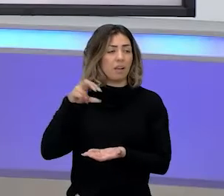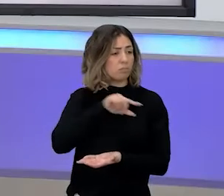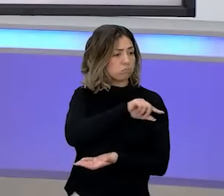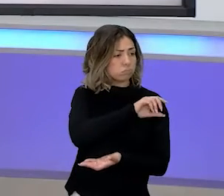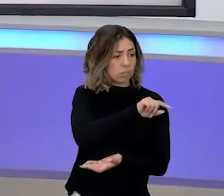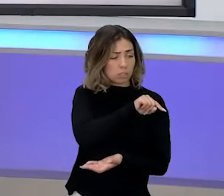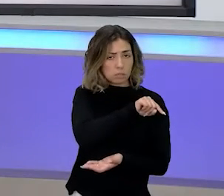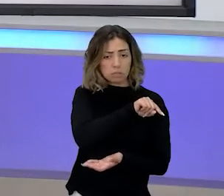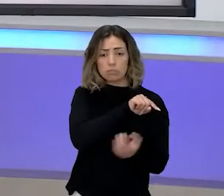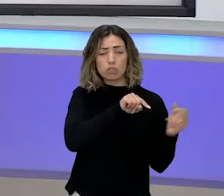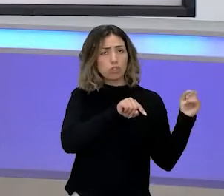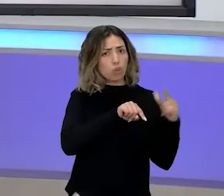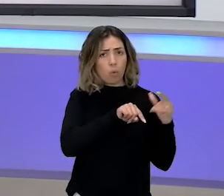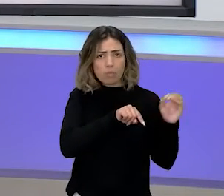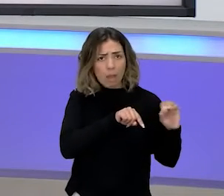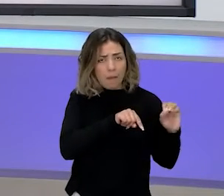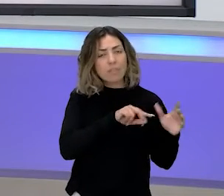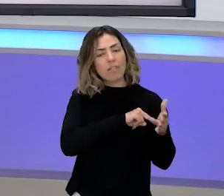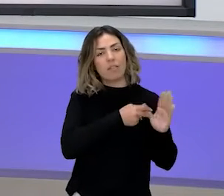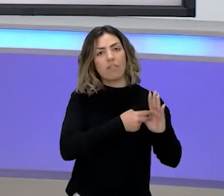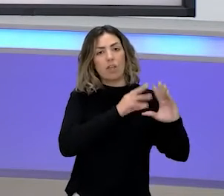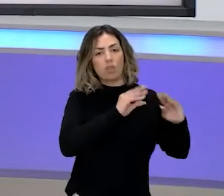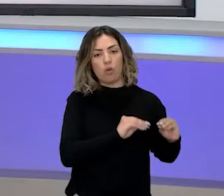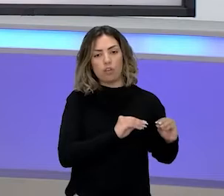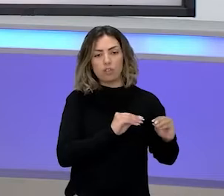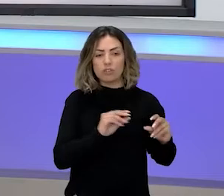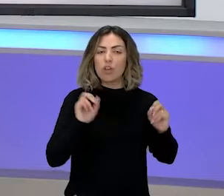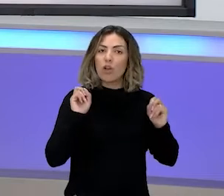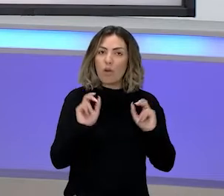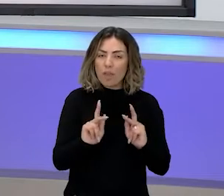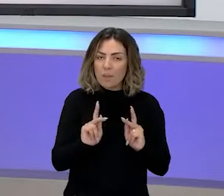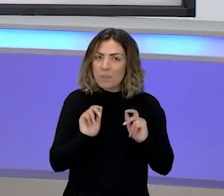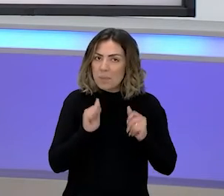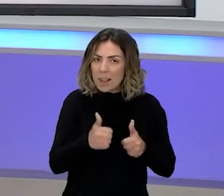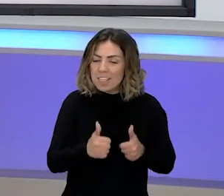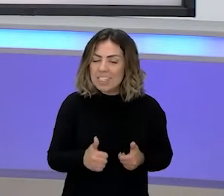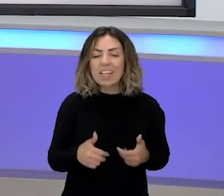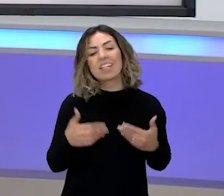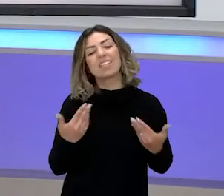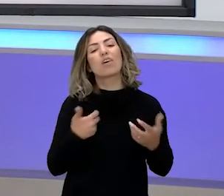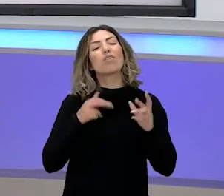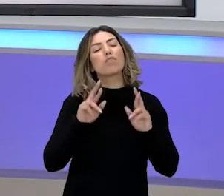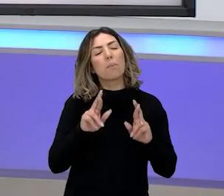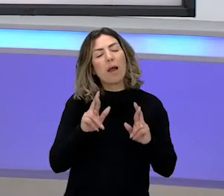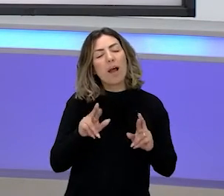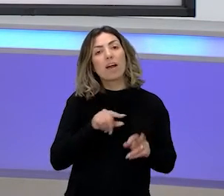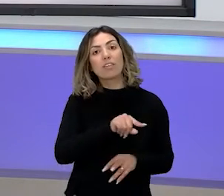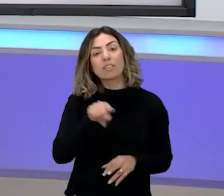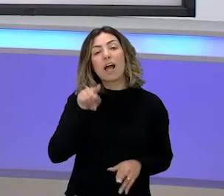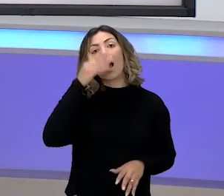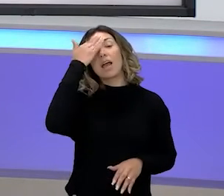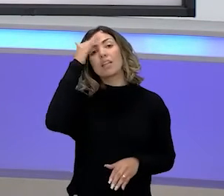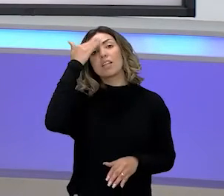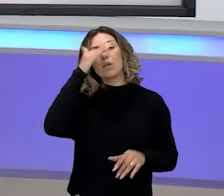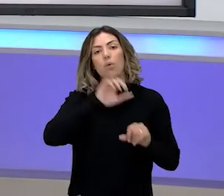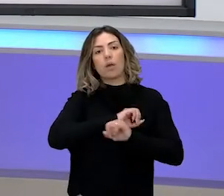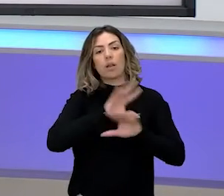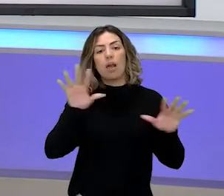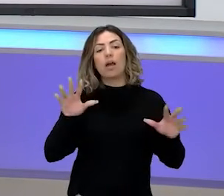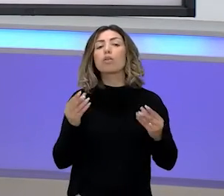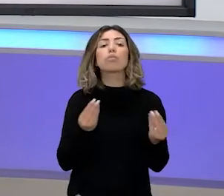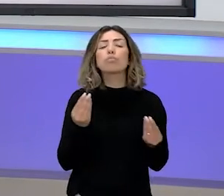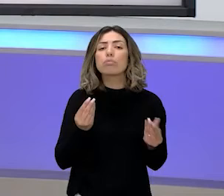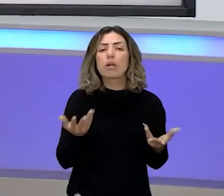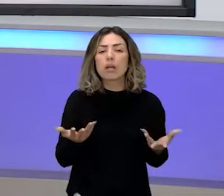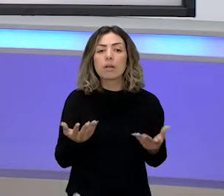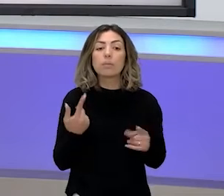tá certo? Essa é a inclinação aparente aí para a gente, beleza? Então, espero que você tenha entendido isso. Porque o que eu